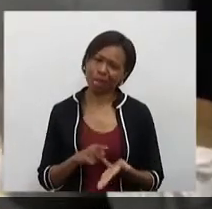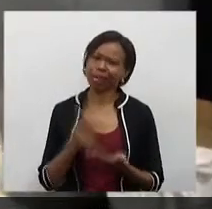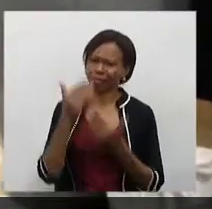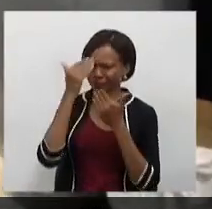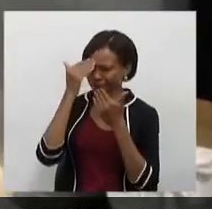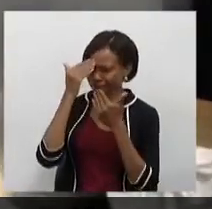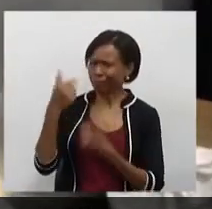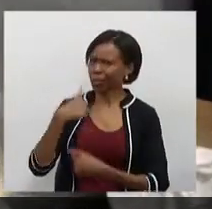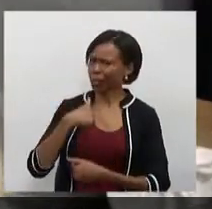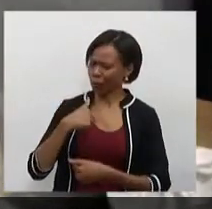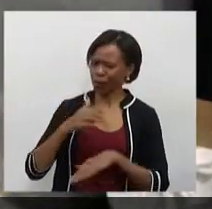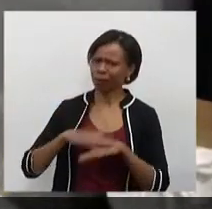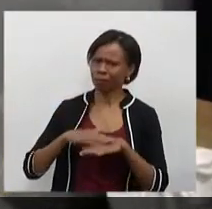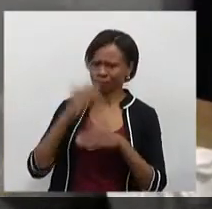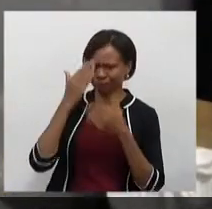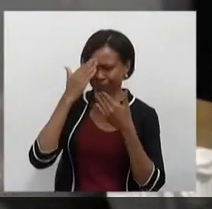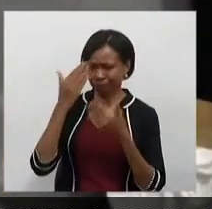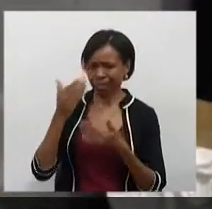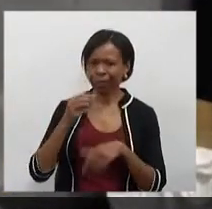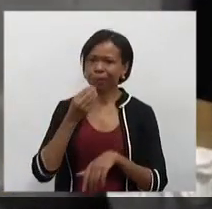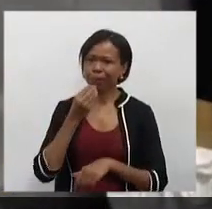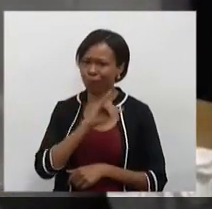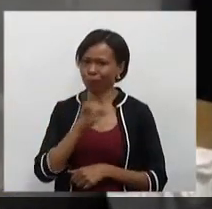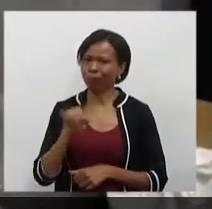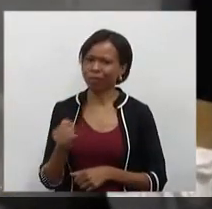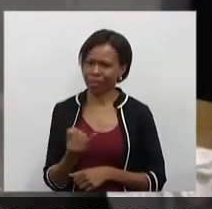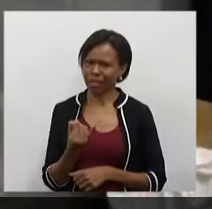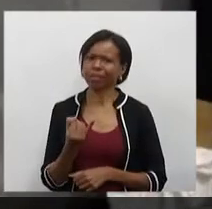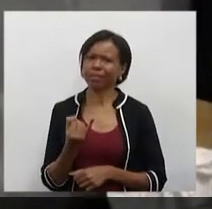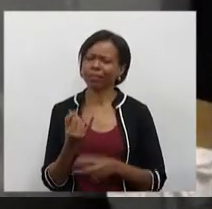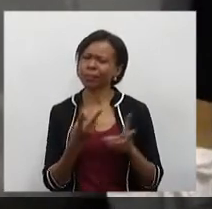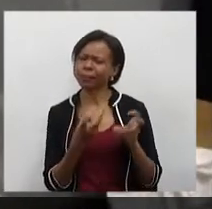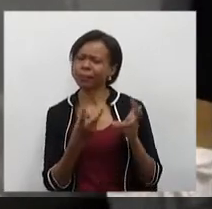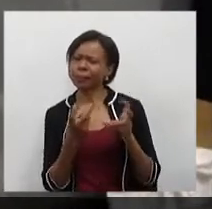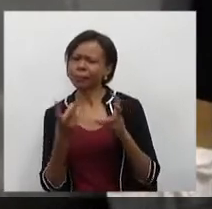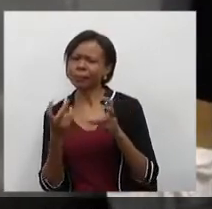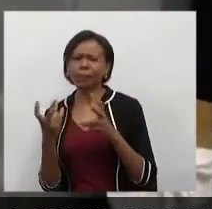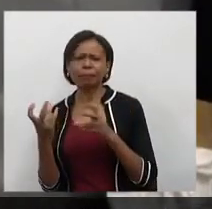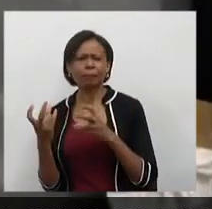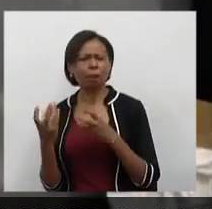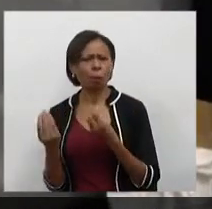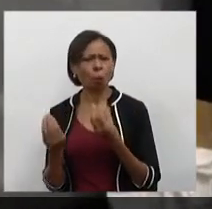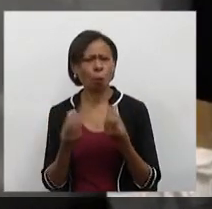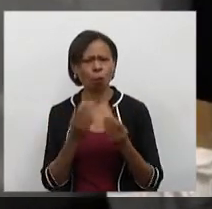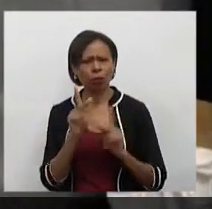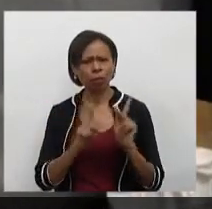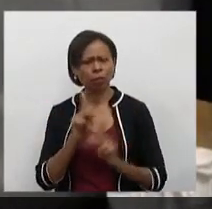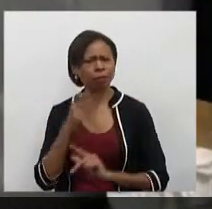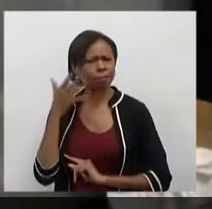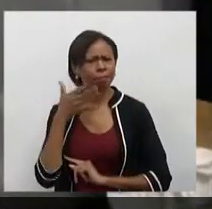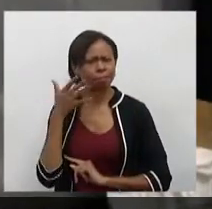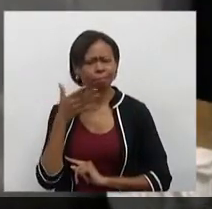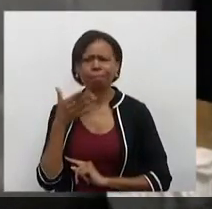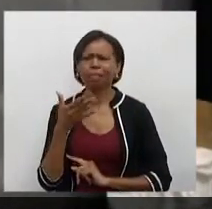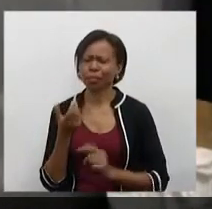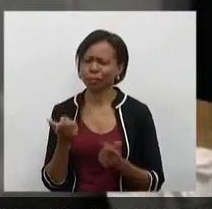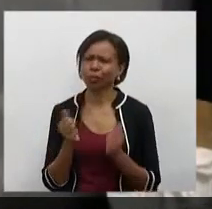deputado professor Wendel, a oportunidade de ouvir tantas falas e aprender tanto neste momento com todos vocês,